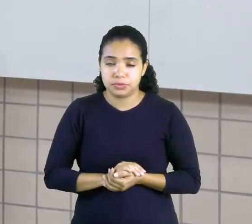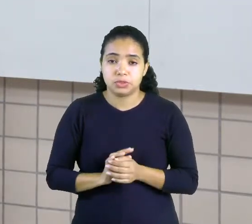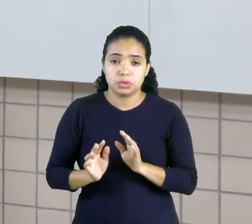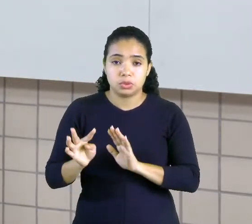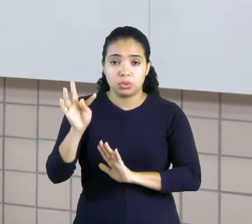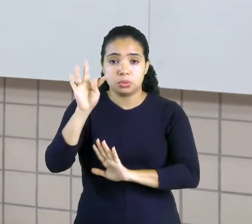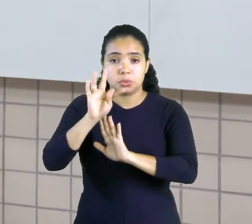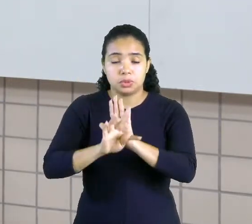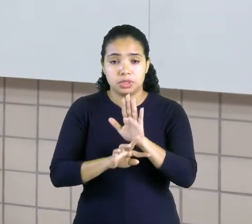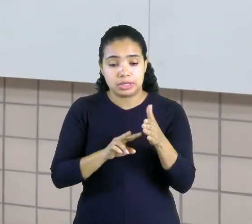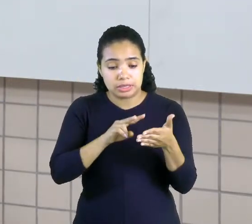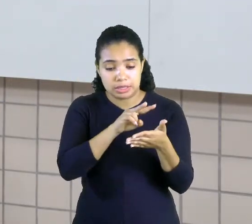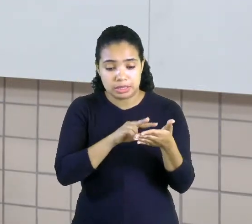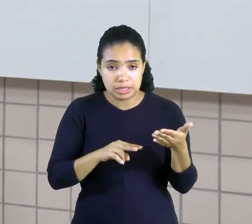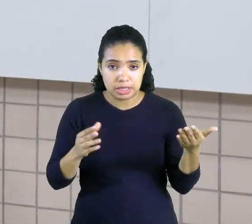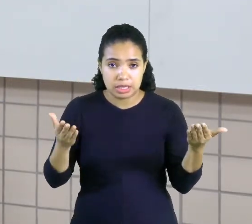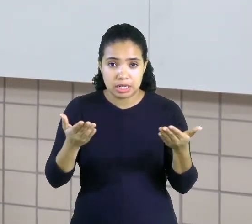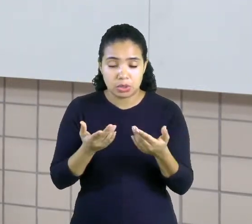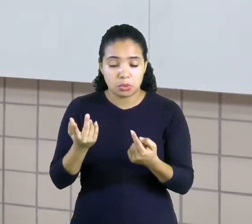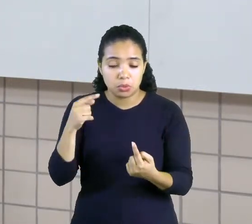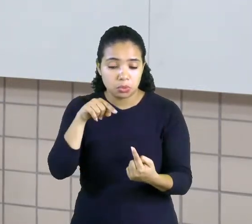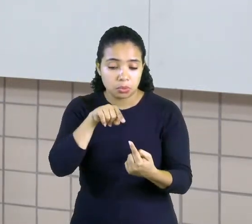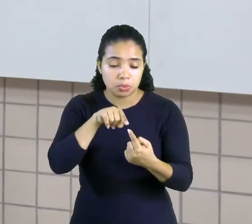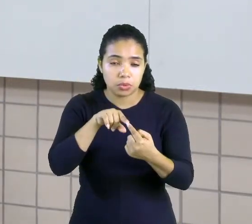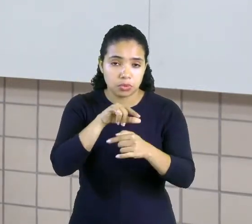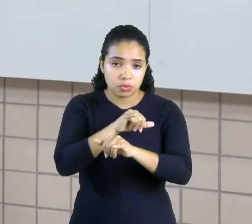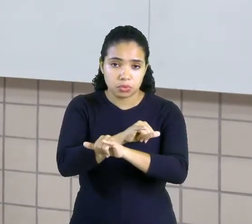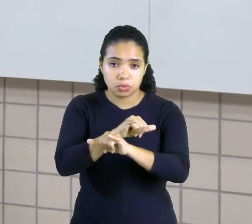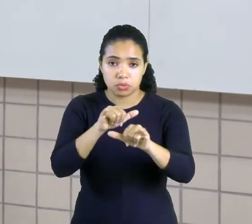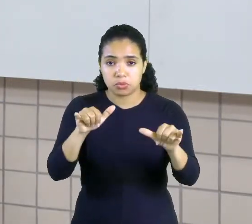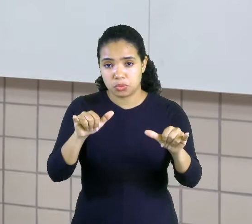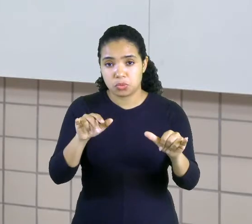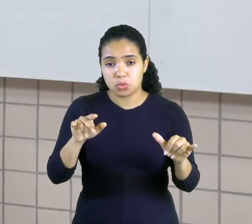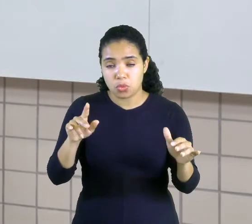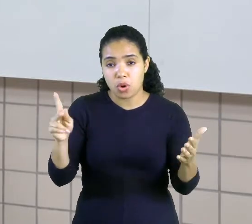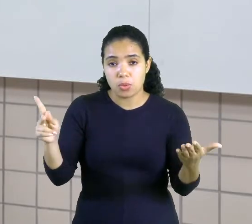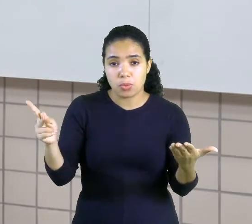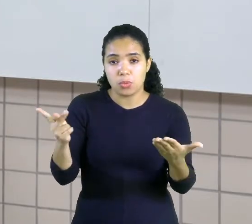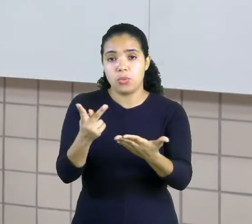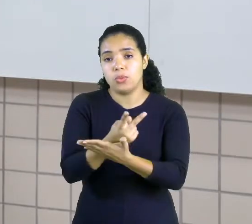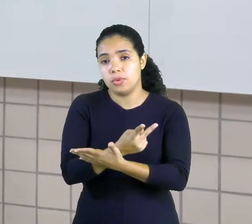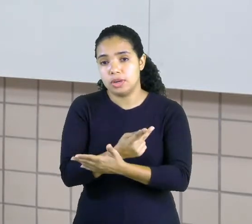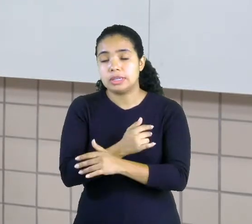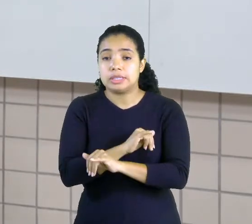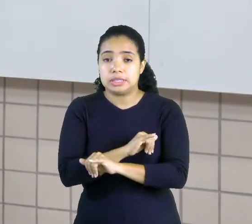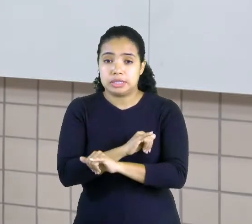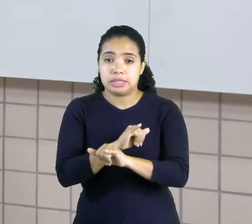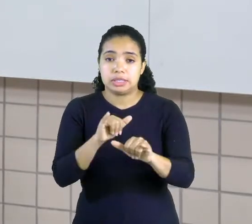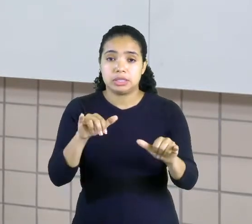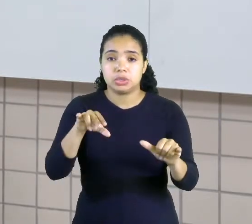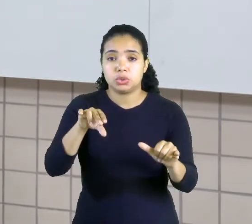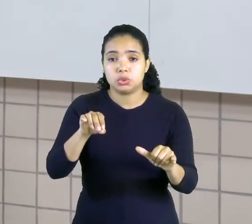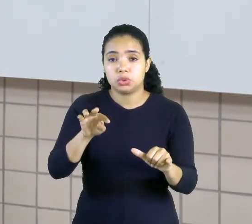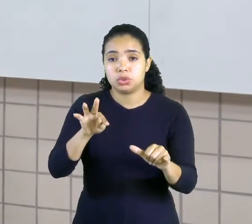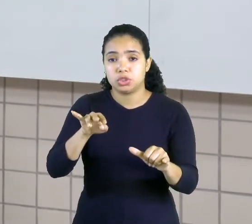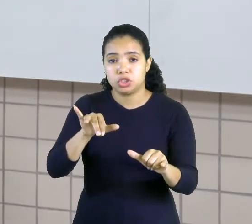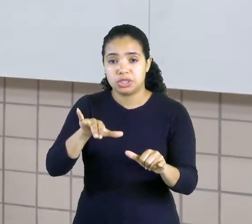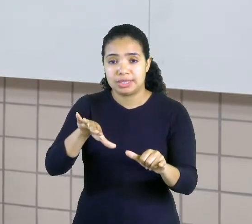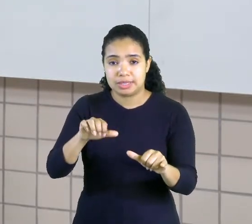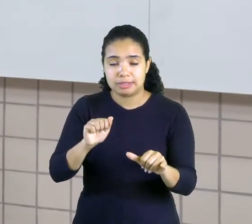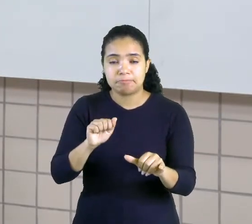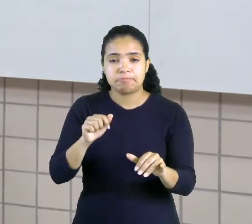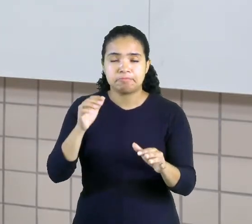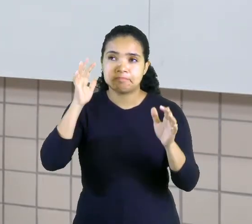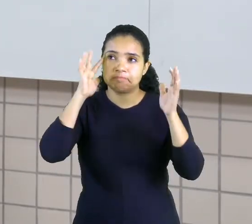iremos ler agora tem o objetivo de informar um fato. A introdução da notícia responde aos seguintes